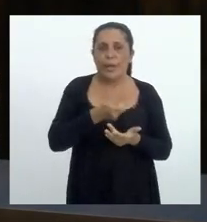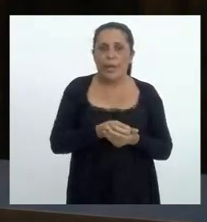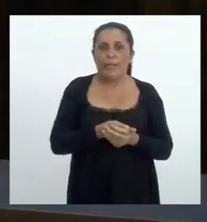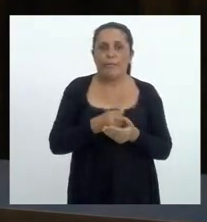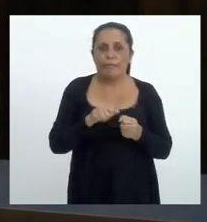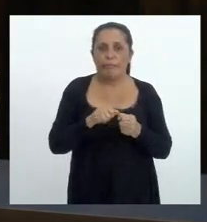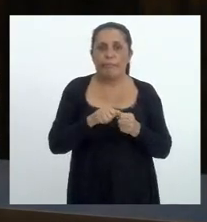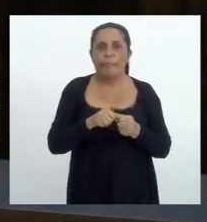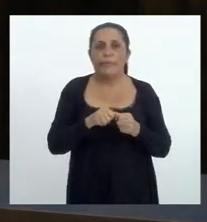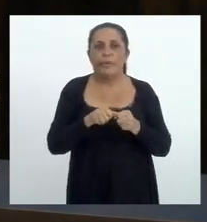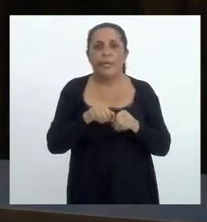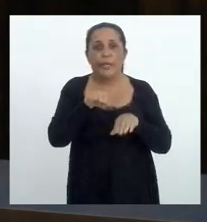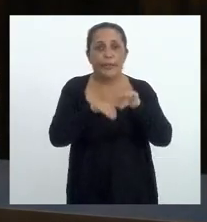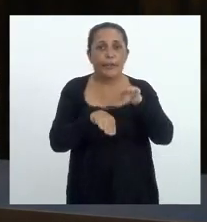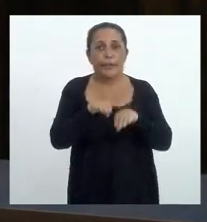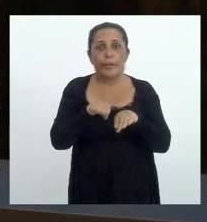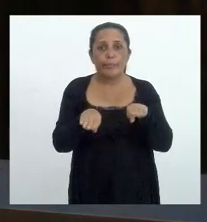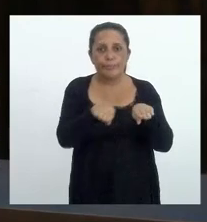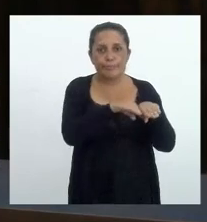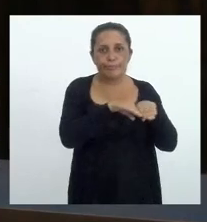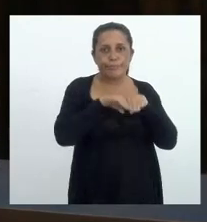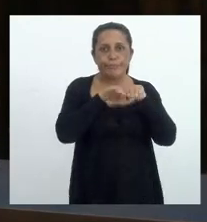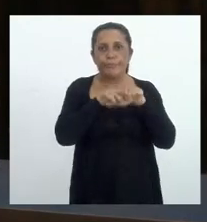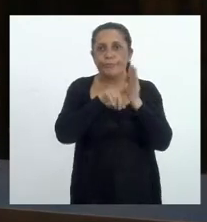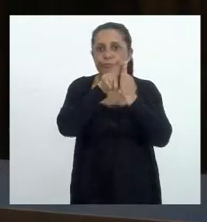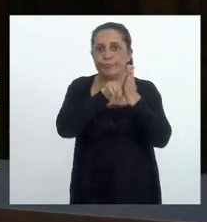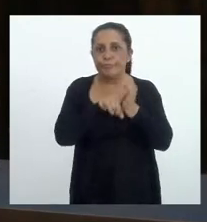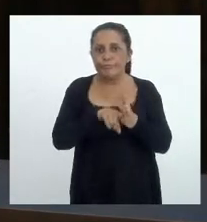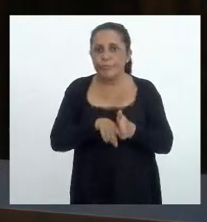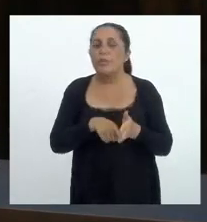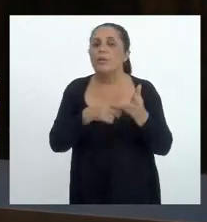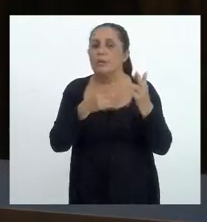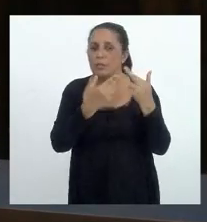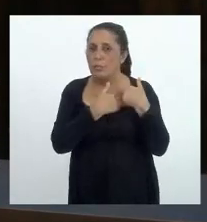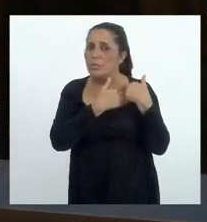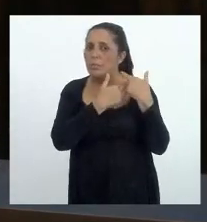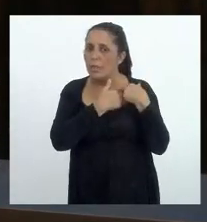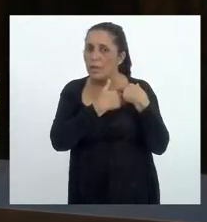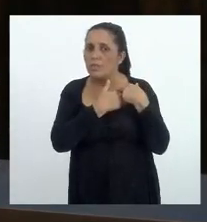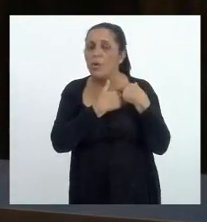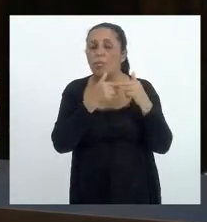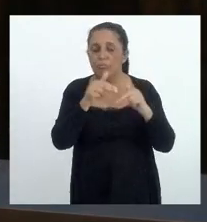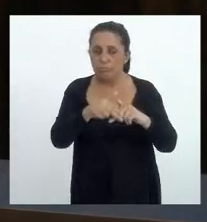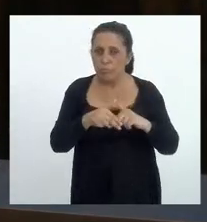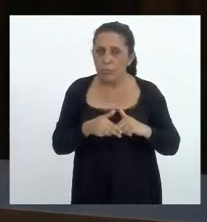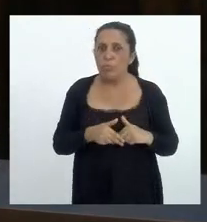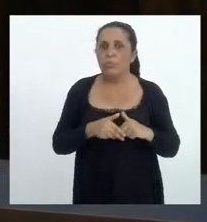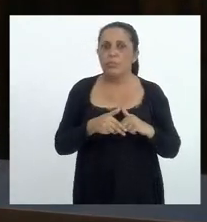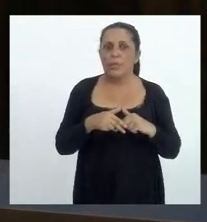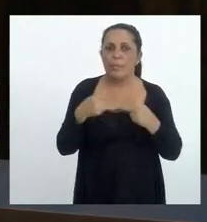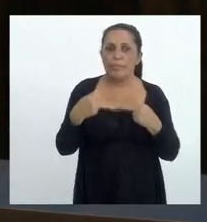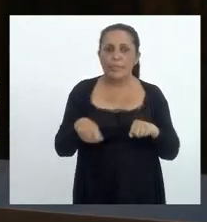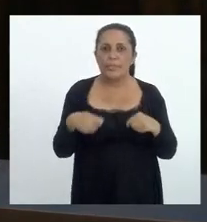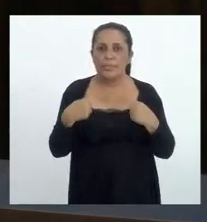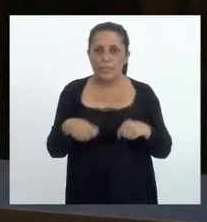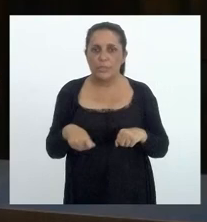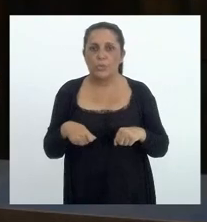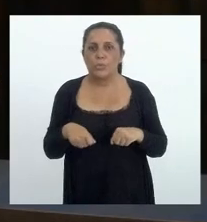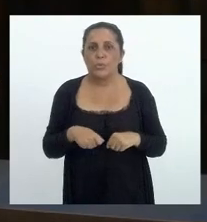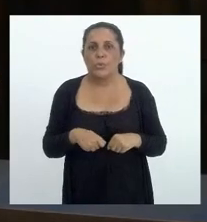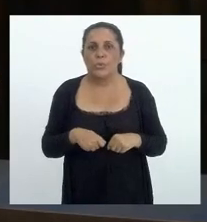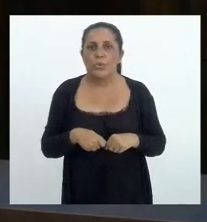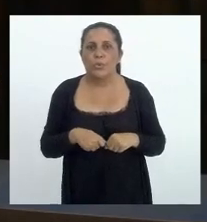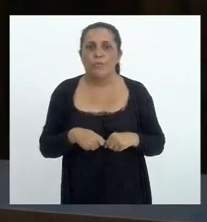exigido pela legislação, pela lei de responsabilidade fiscal. Então, por conta disso, é necessário fazer